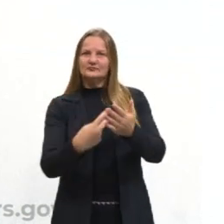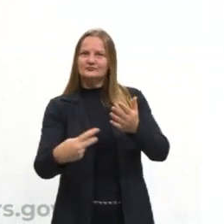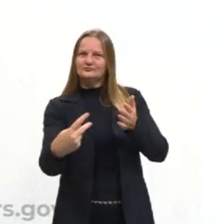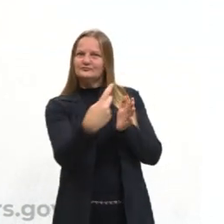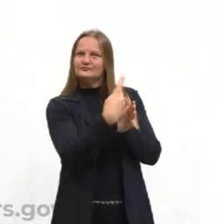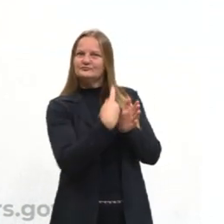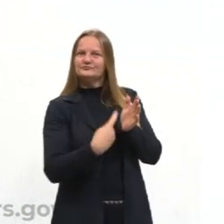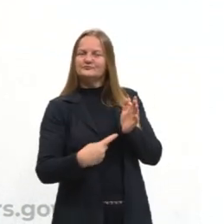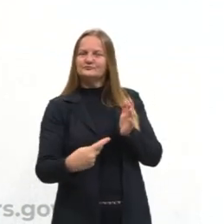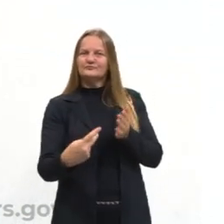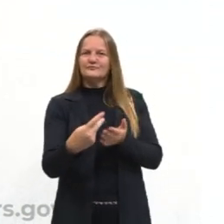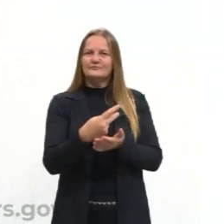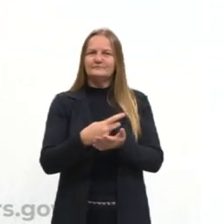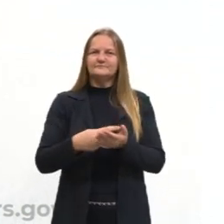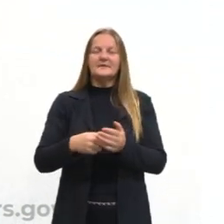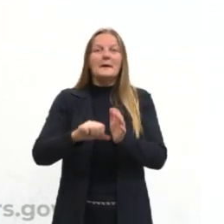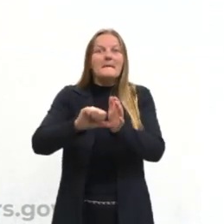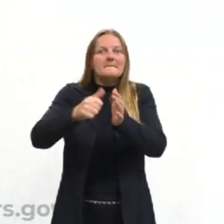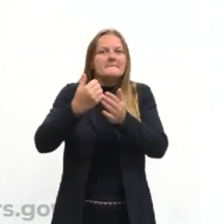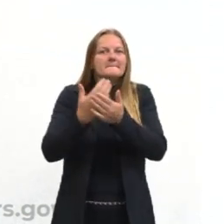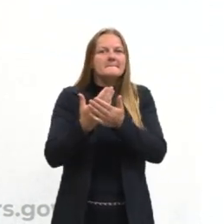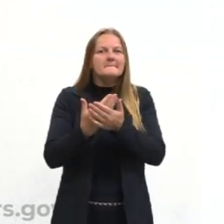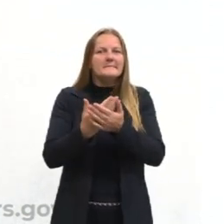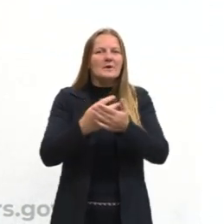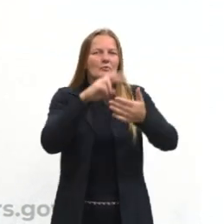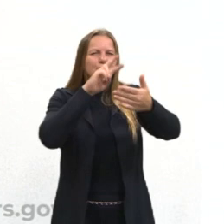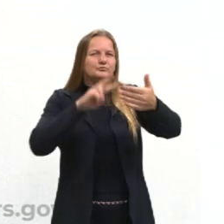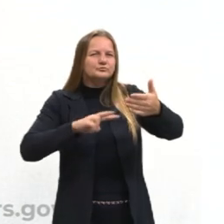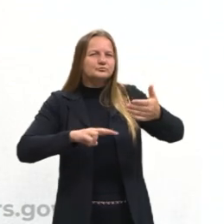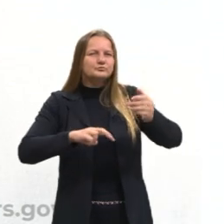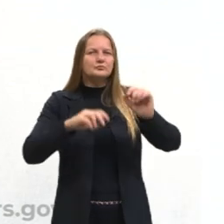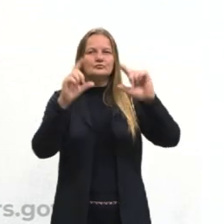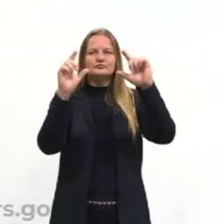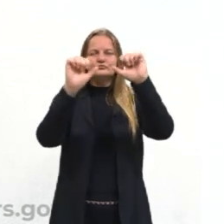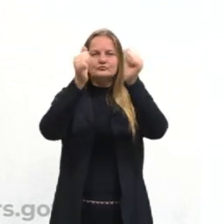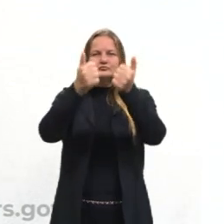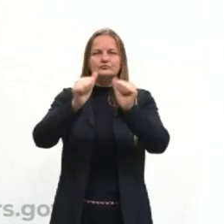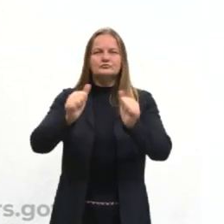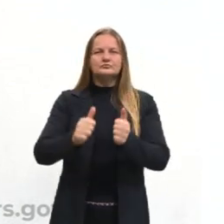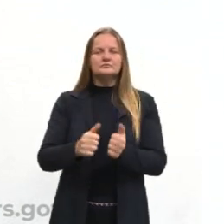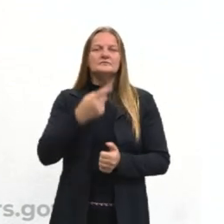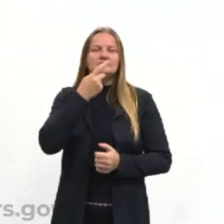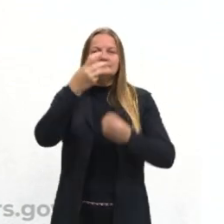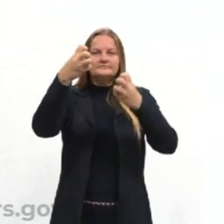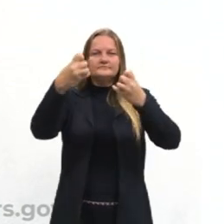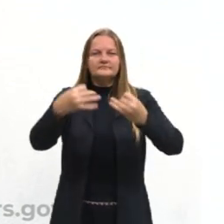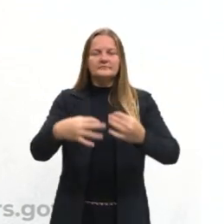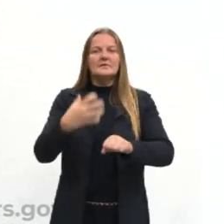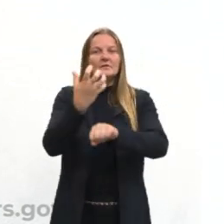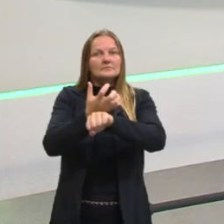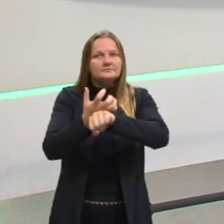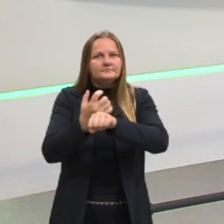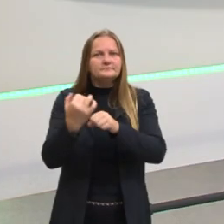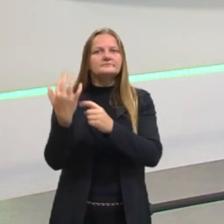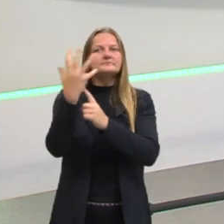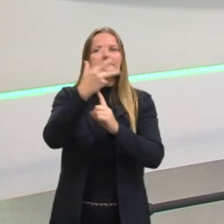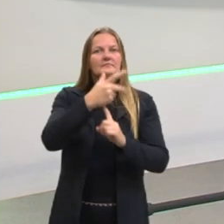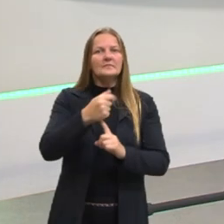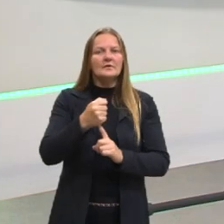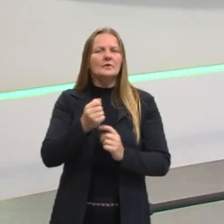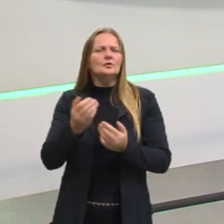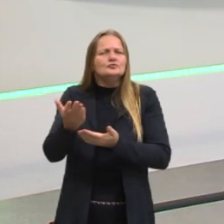primeira aula de artes onde nós falamos de leitura de imagem eu sempre digo que na disciplina de artes a gente